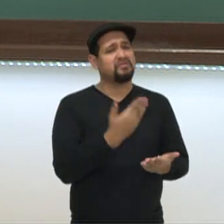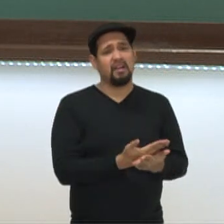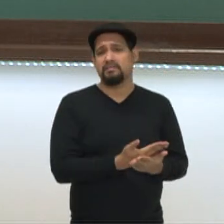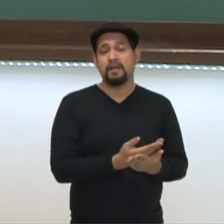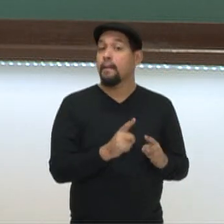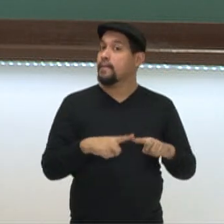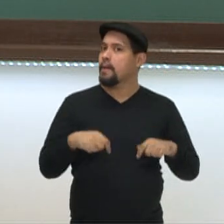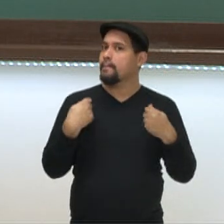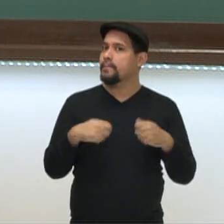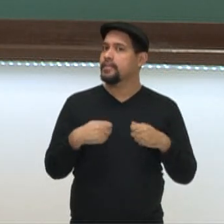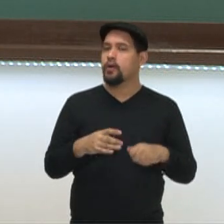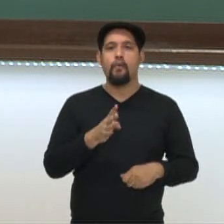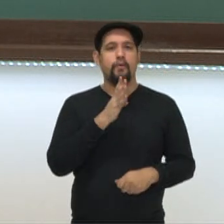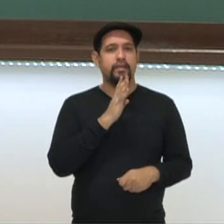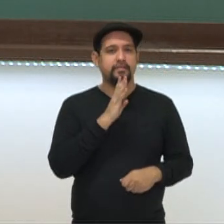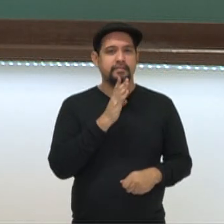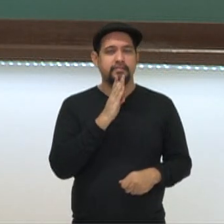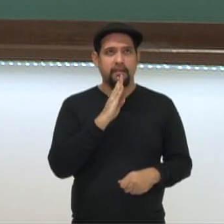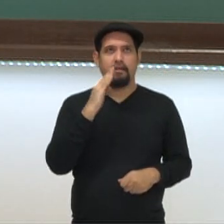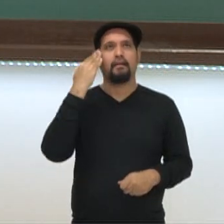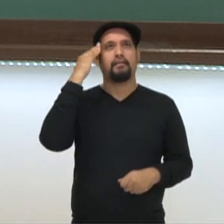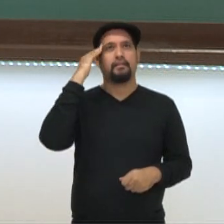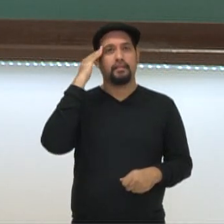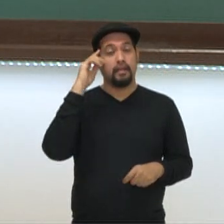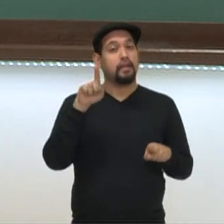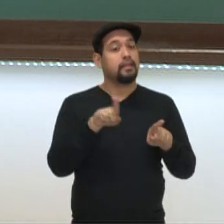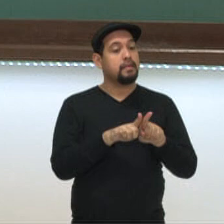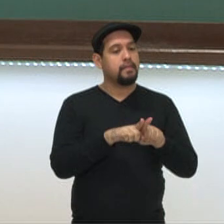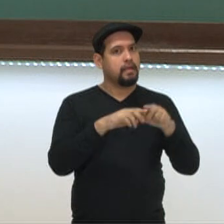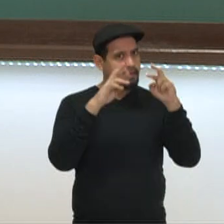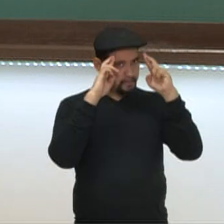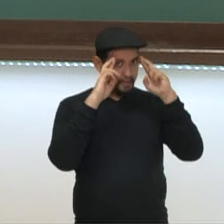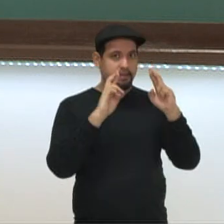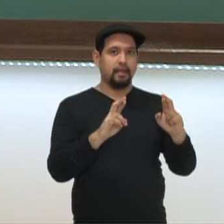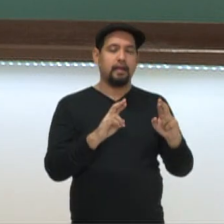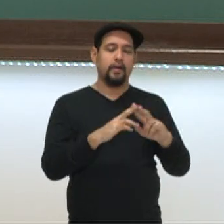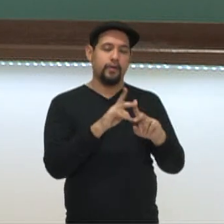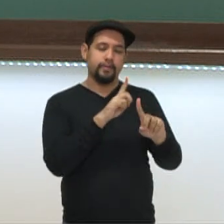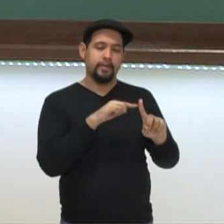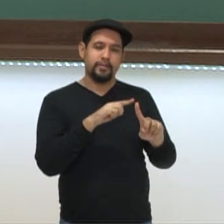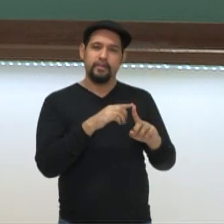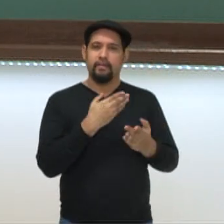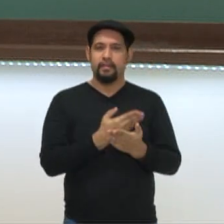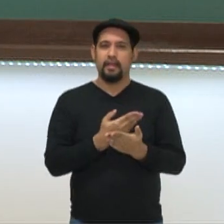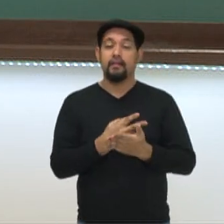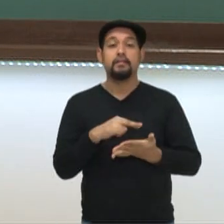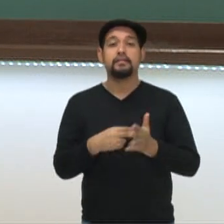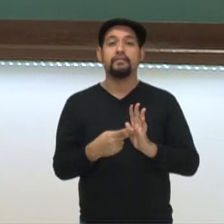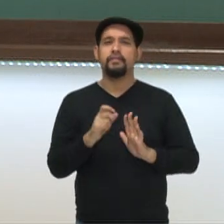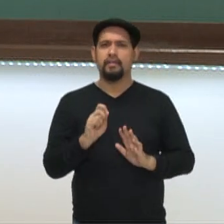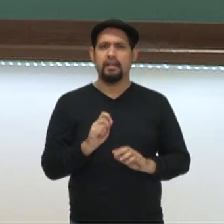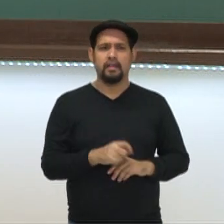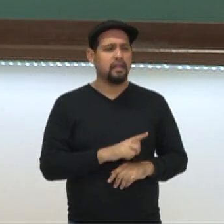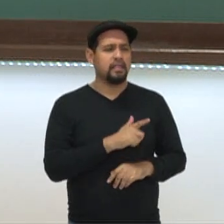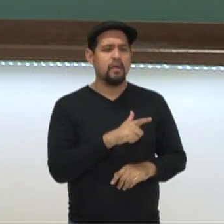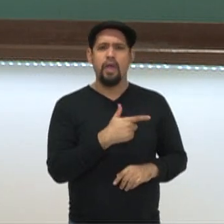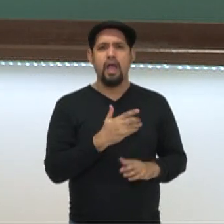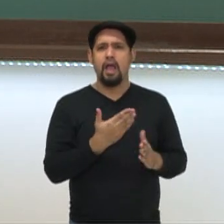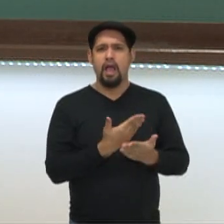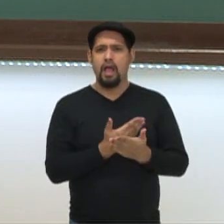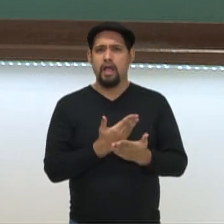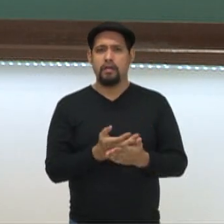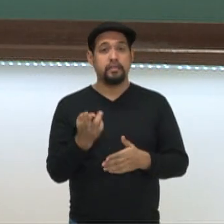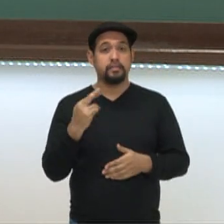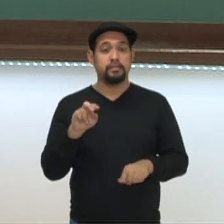outro, mas tem que conhecer para respeitar. E é o objetivo da nossa aula de ensino religioso, que não é aula de religião,